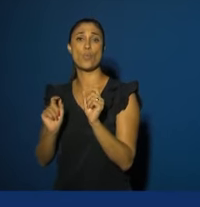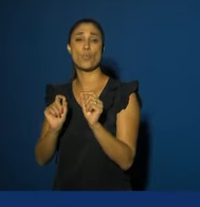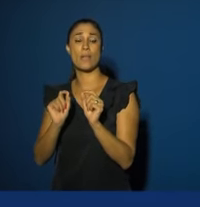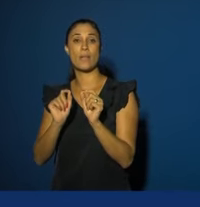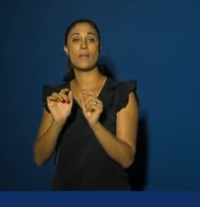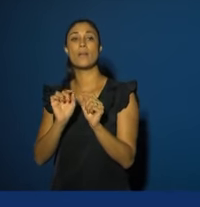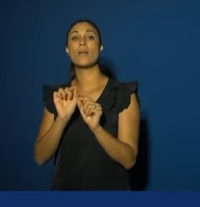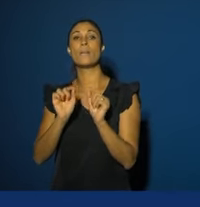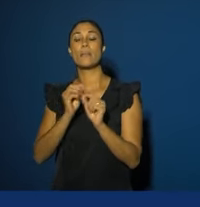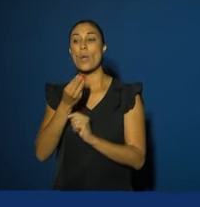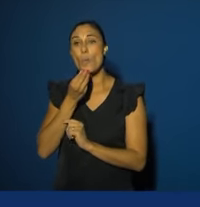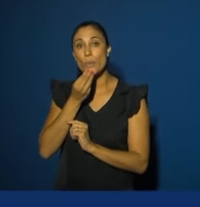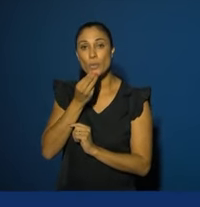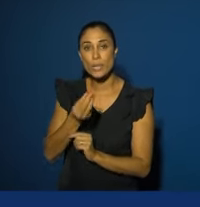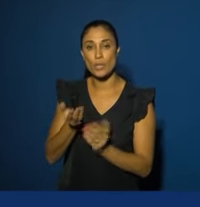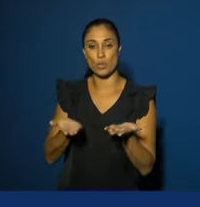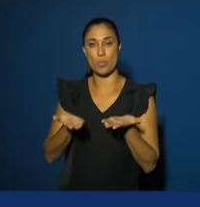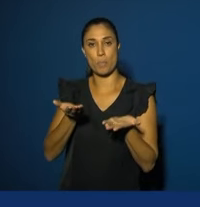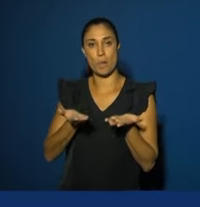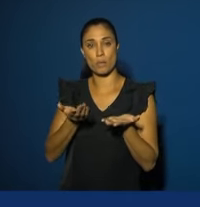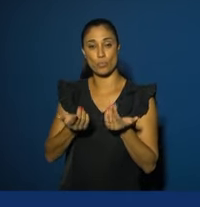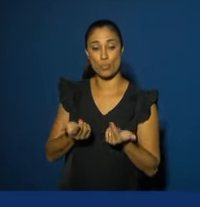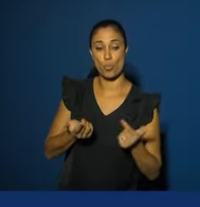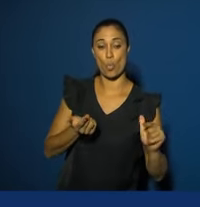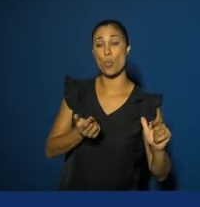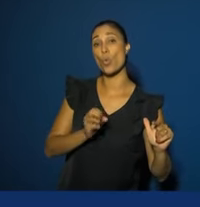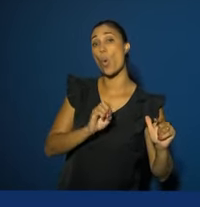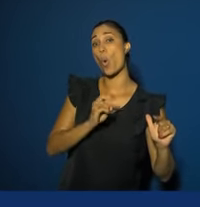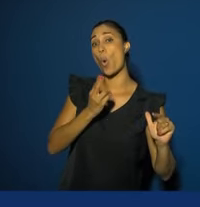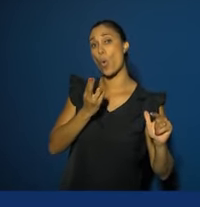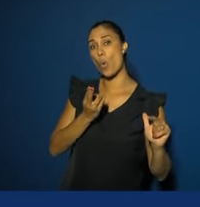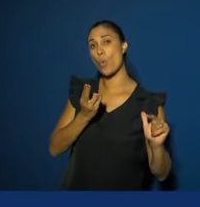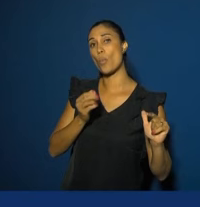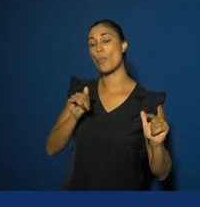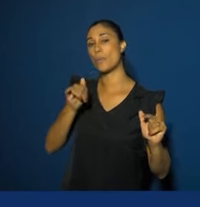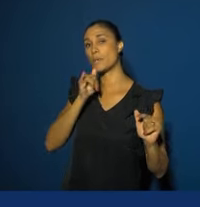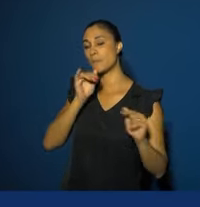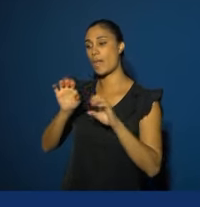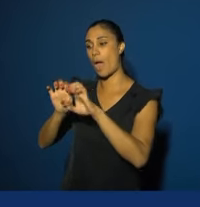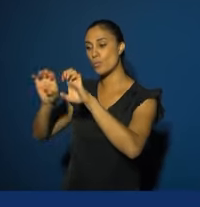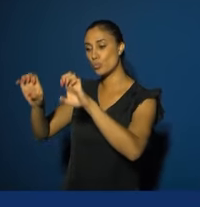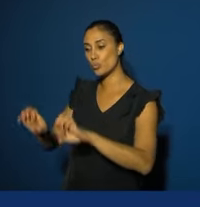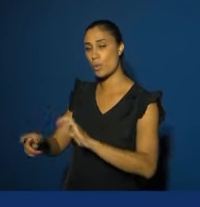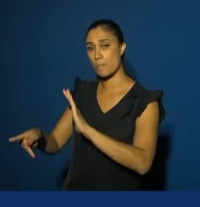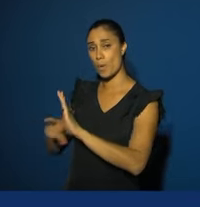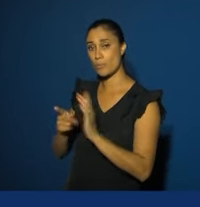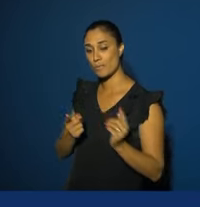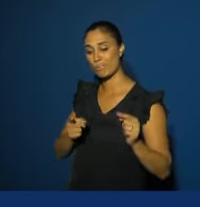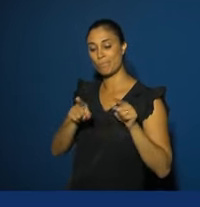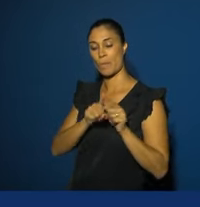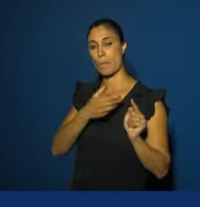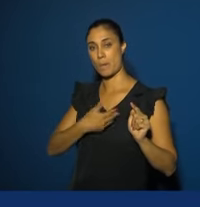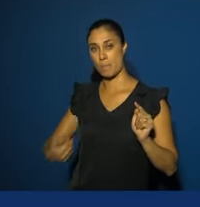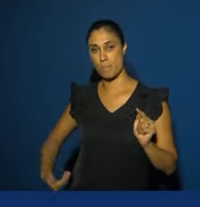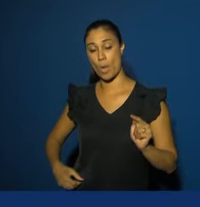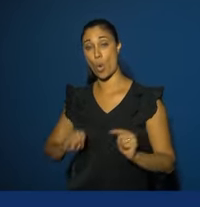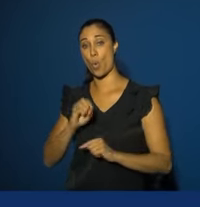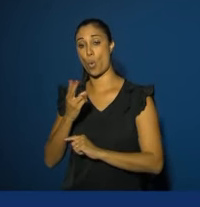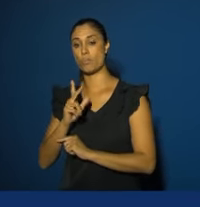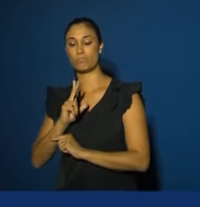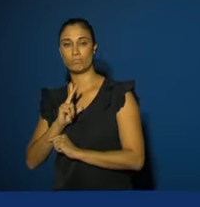via a oportunidade do balanço da companhia pública ou via um agente estruturante de de uma parceria público-privada